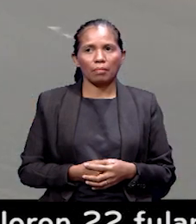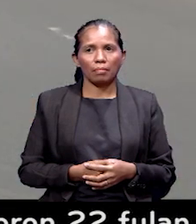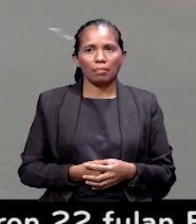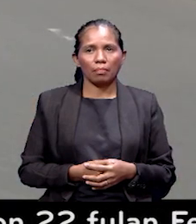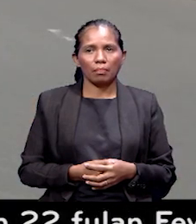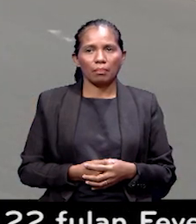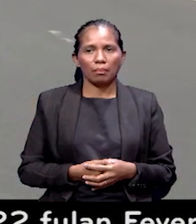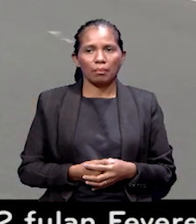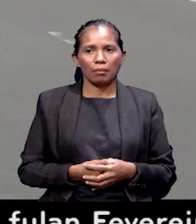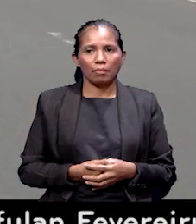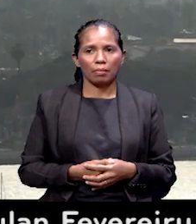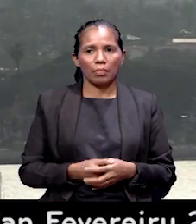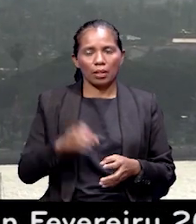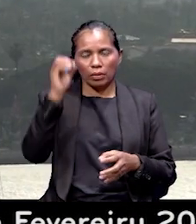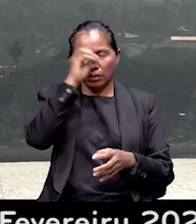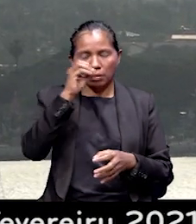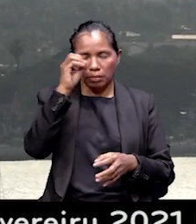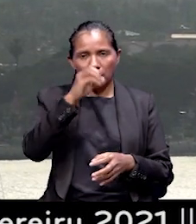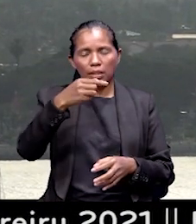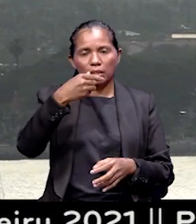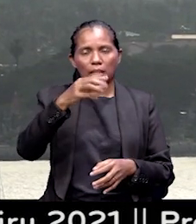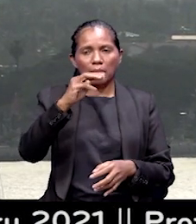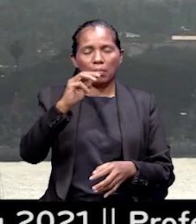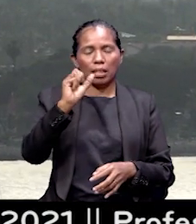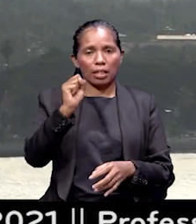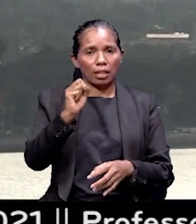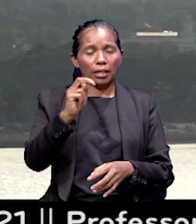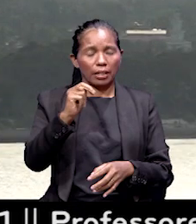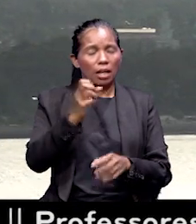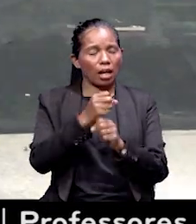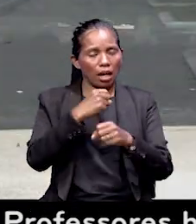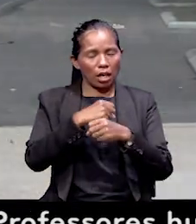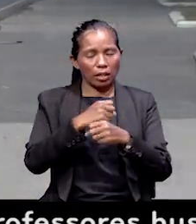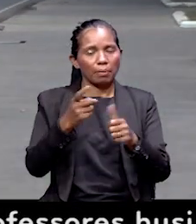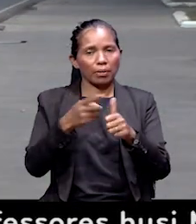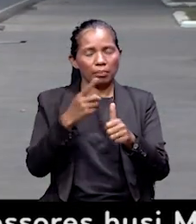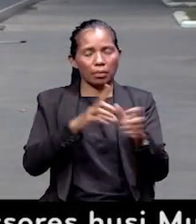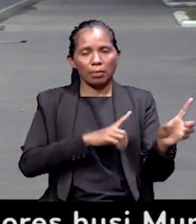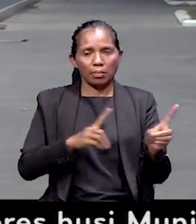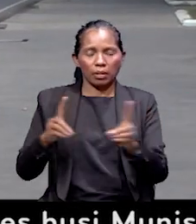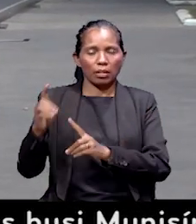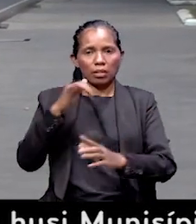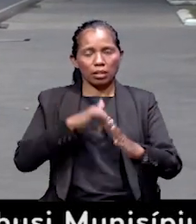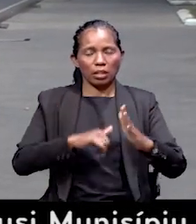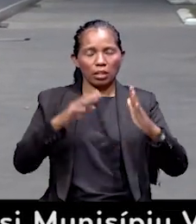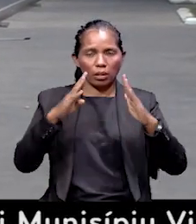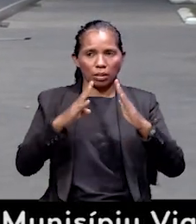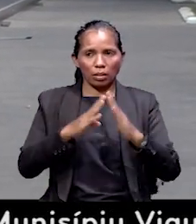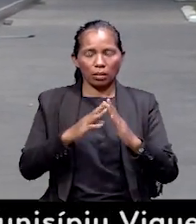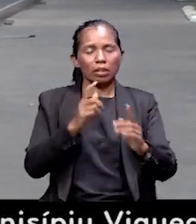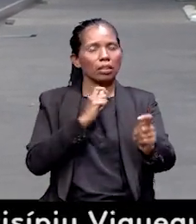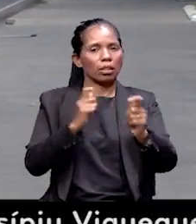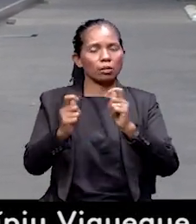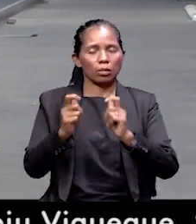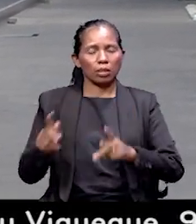Ya observasaun nebe zemen halo ya loron dahuluk implementasaun konfinamentu domisiliariu, transporte